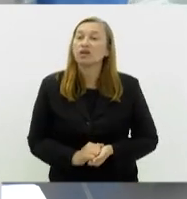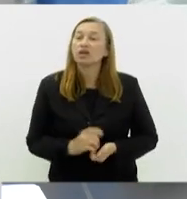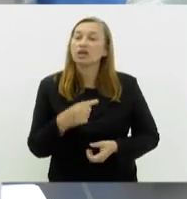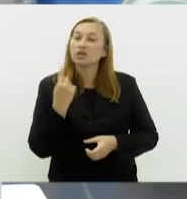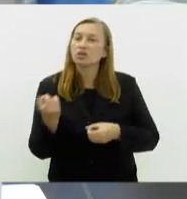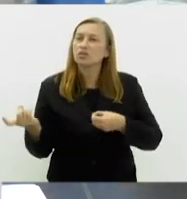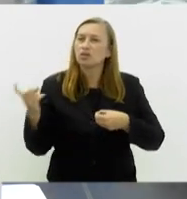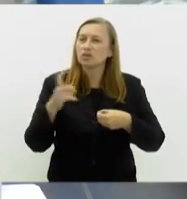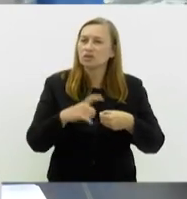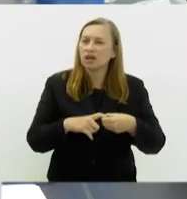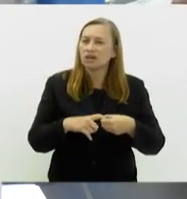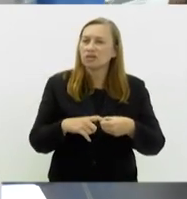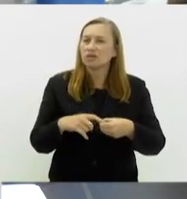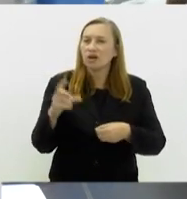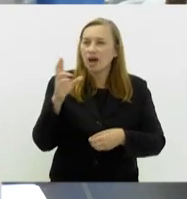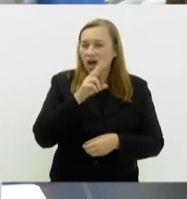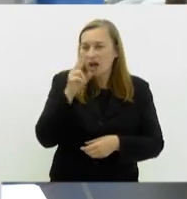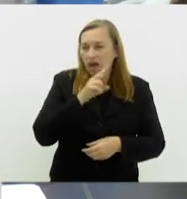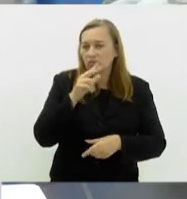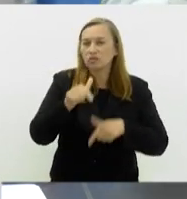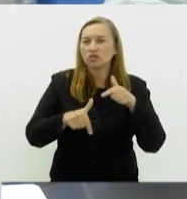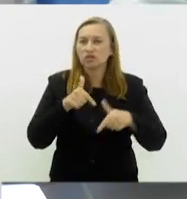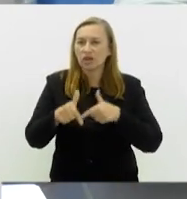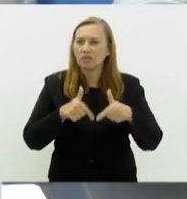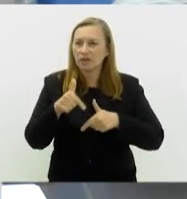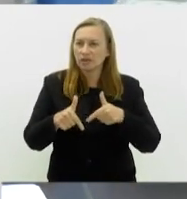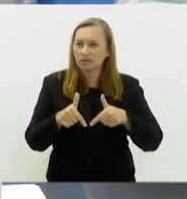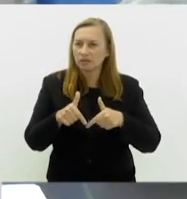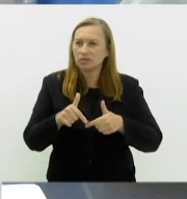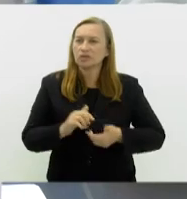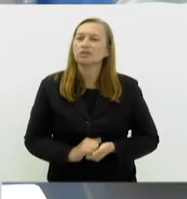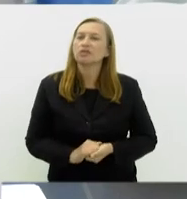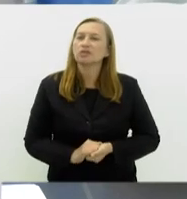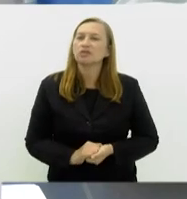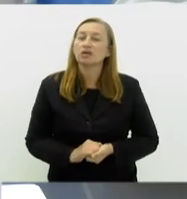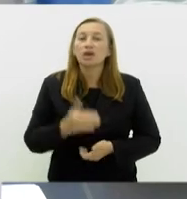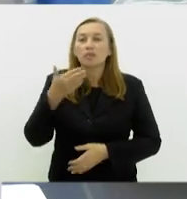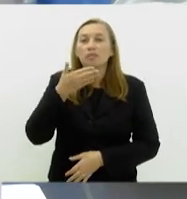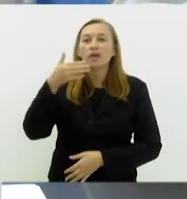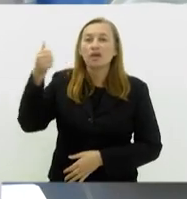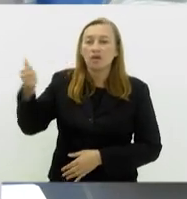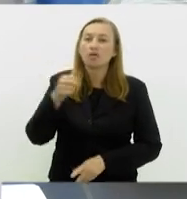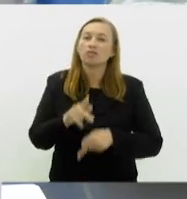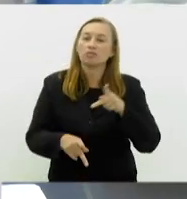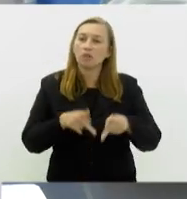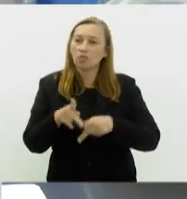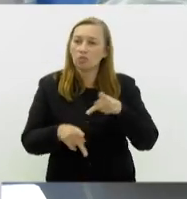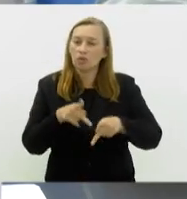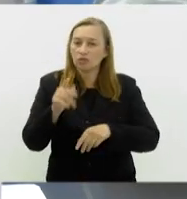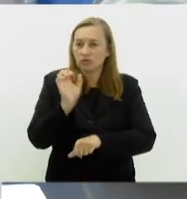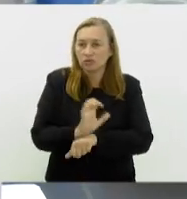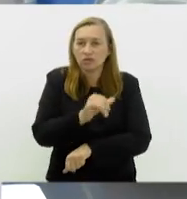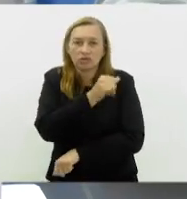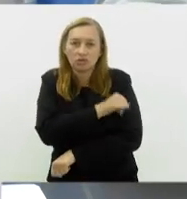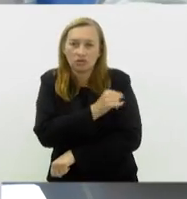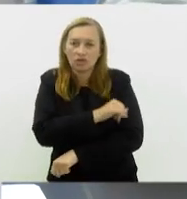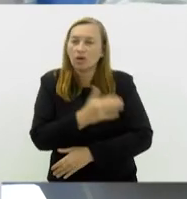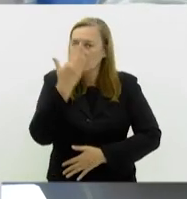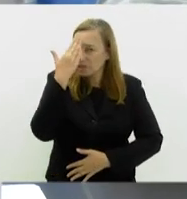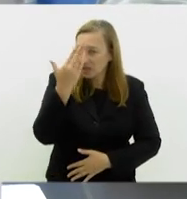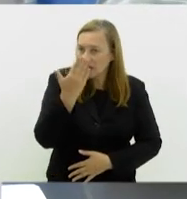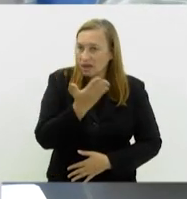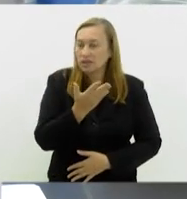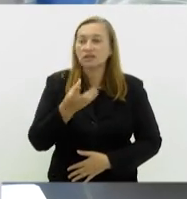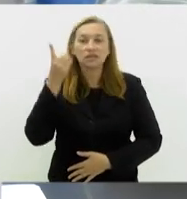retome aí logo os trabalhos garantindo assim o que seja melhor para nossa população do estado do Rio de Janeiro então muito